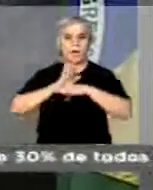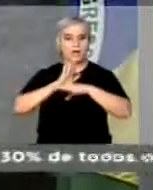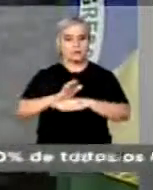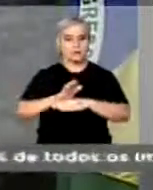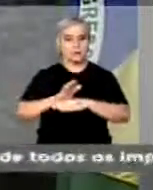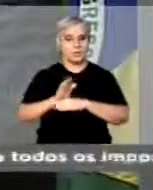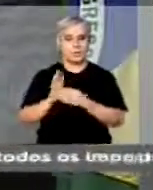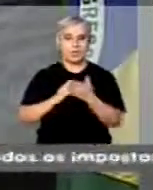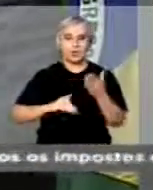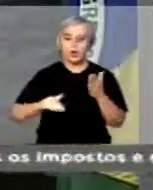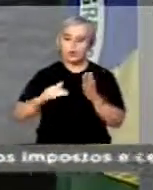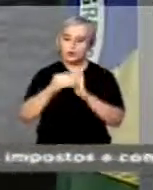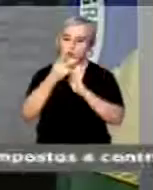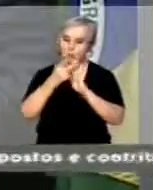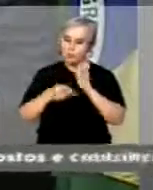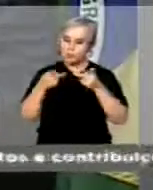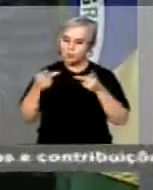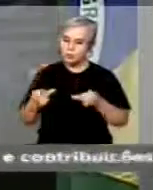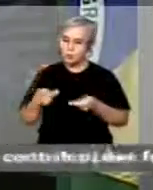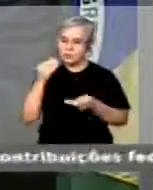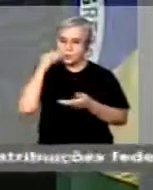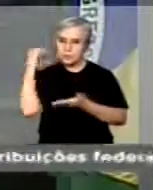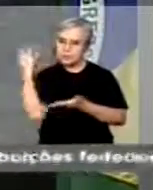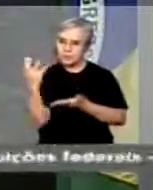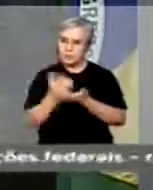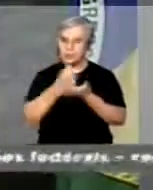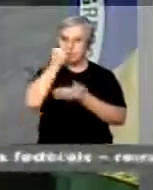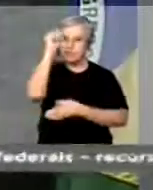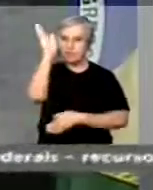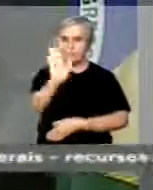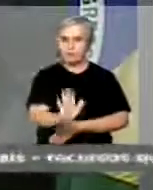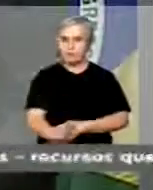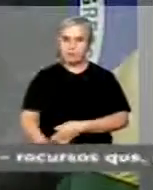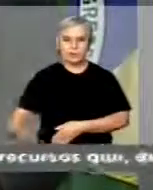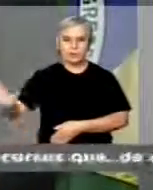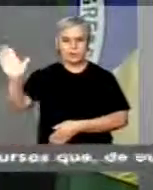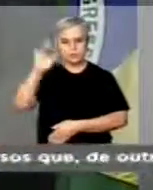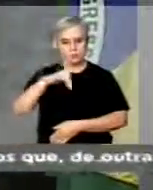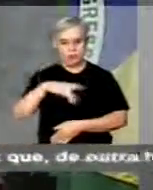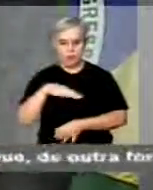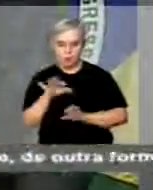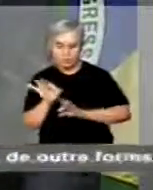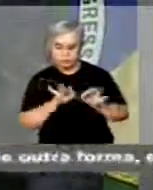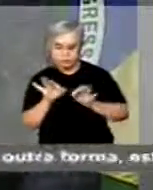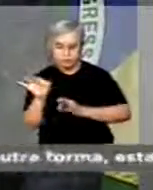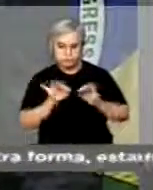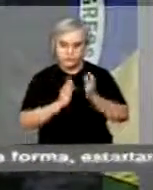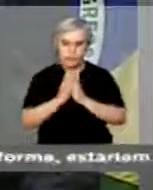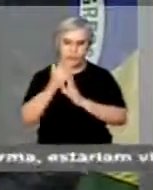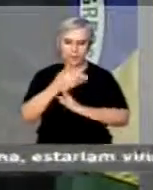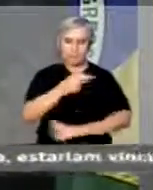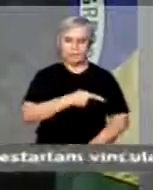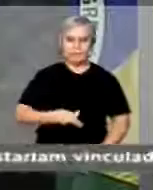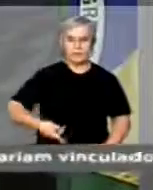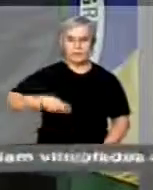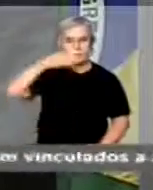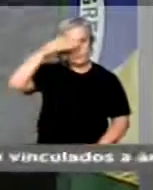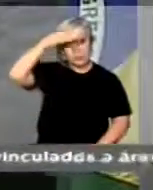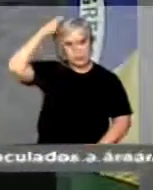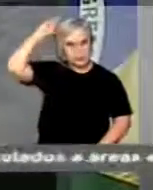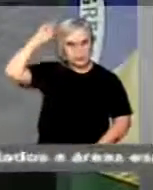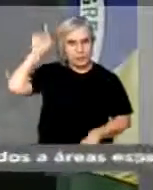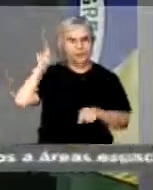com todo o projeto de salvação nacional que tem sido elaborado pelo presidente Temer.